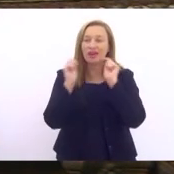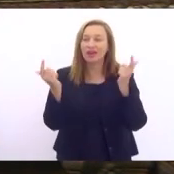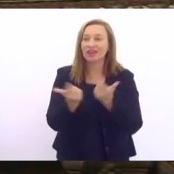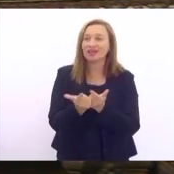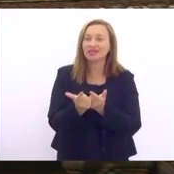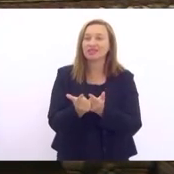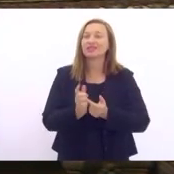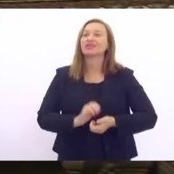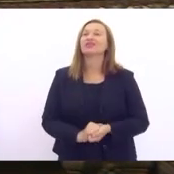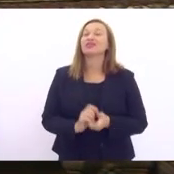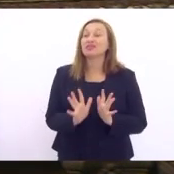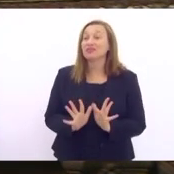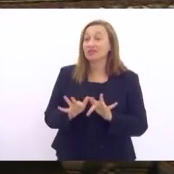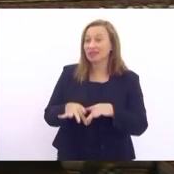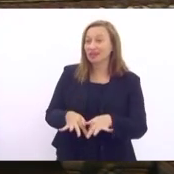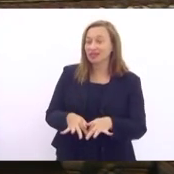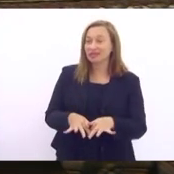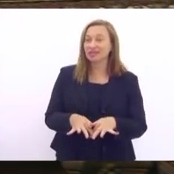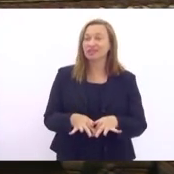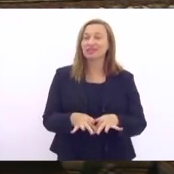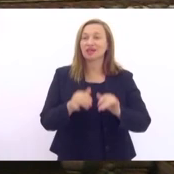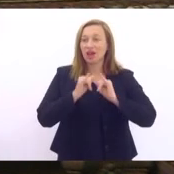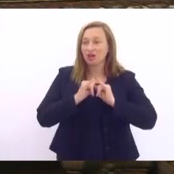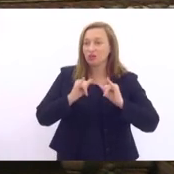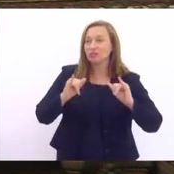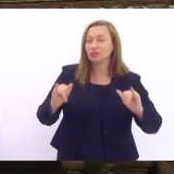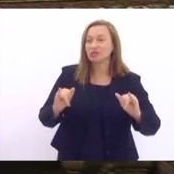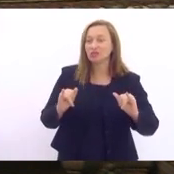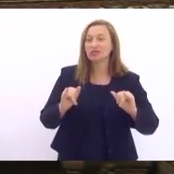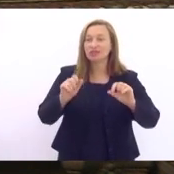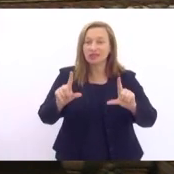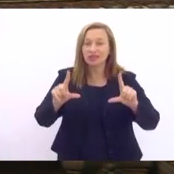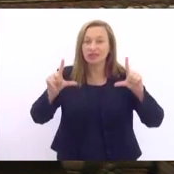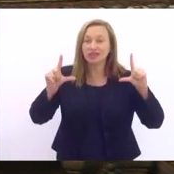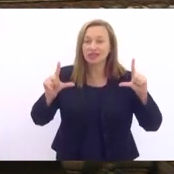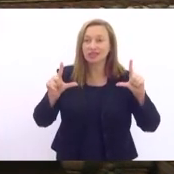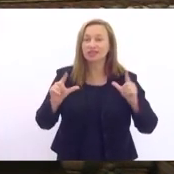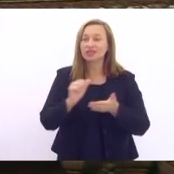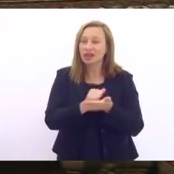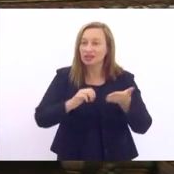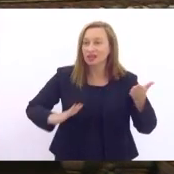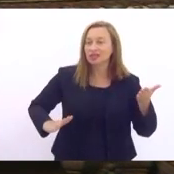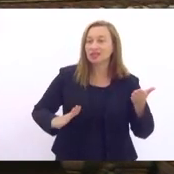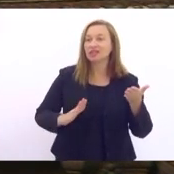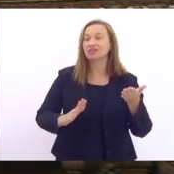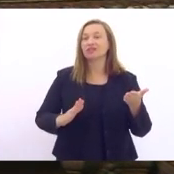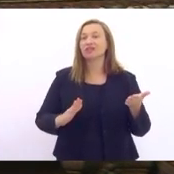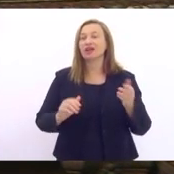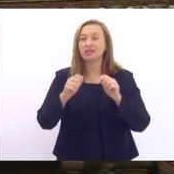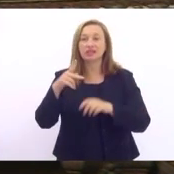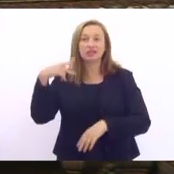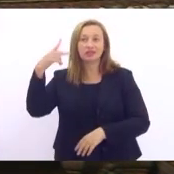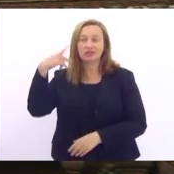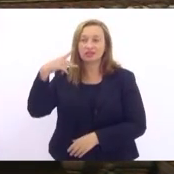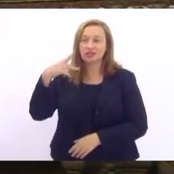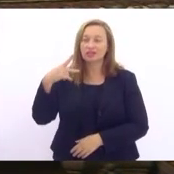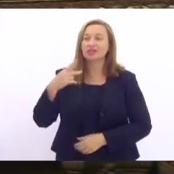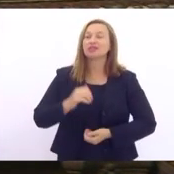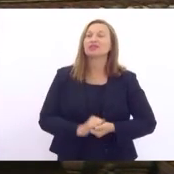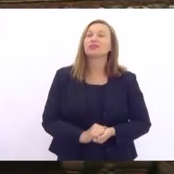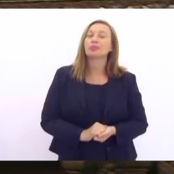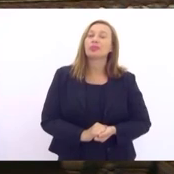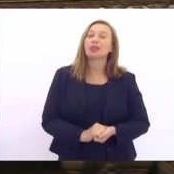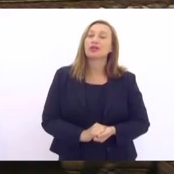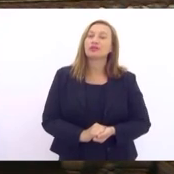dar publicidade e transparência às ações executadas pelo Parlamento aos cidadãos fluminenses.